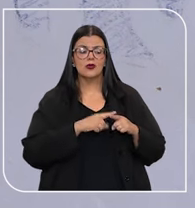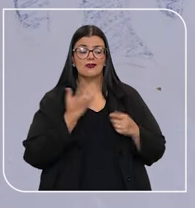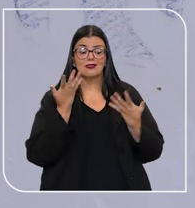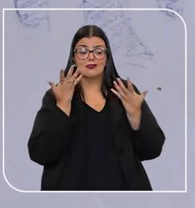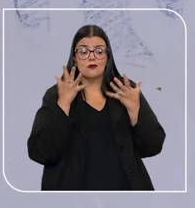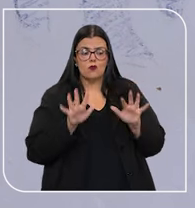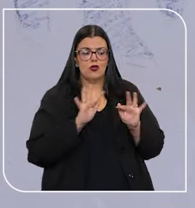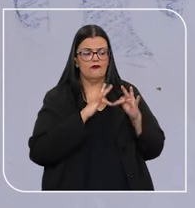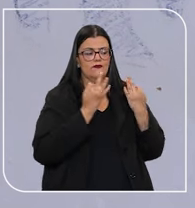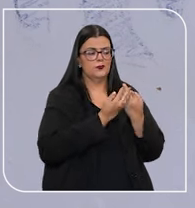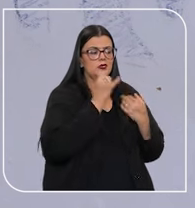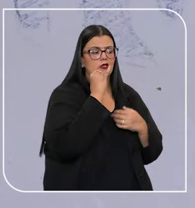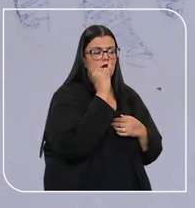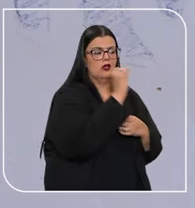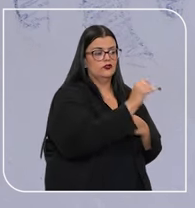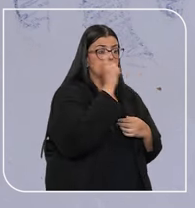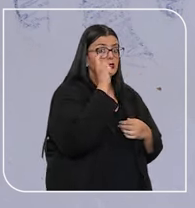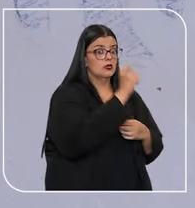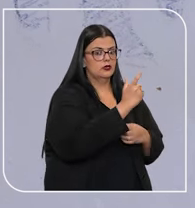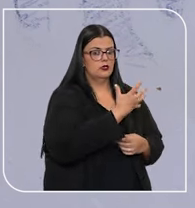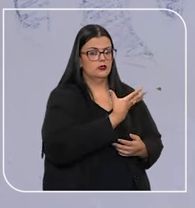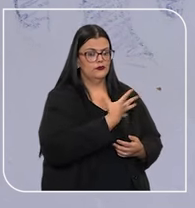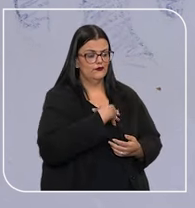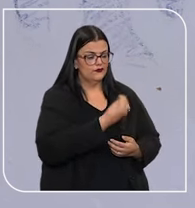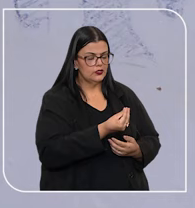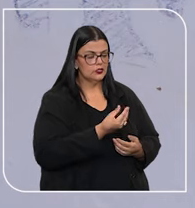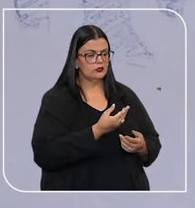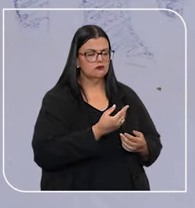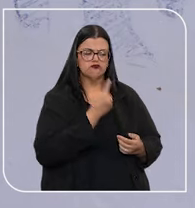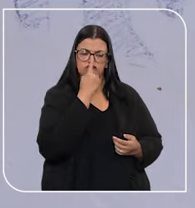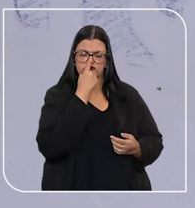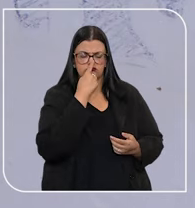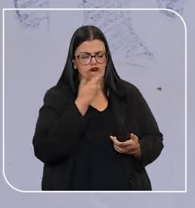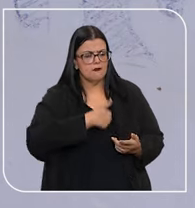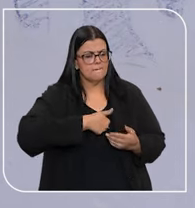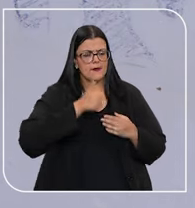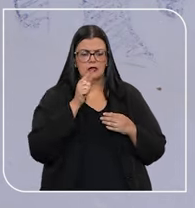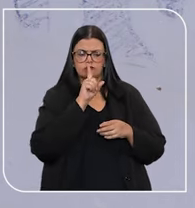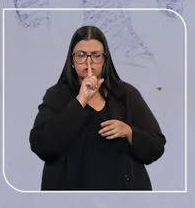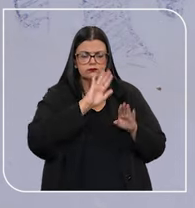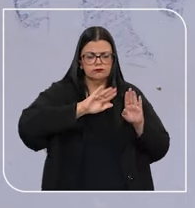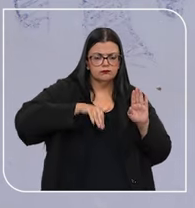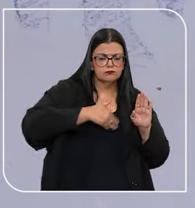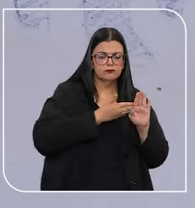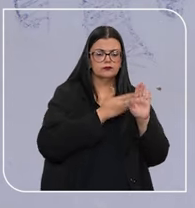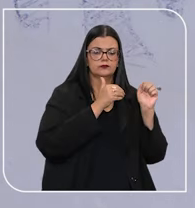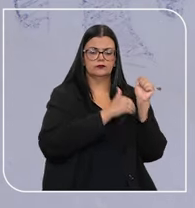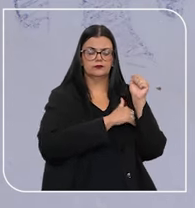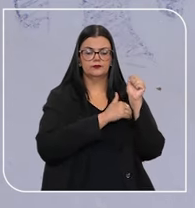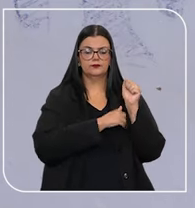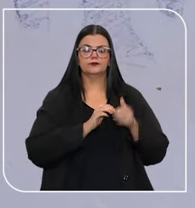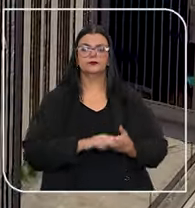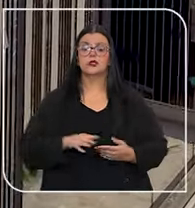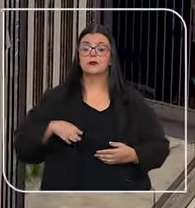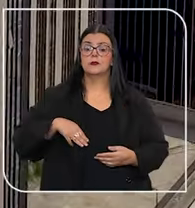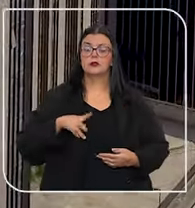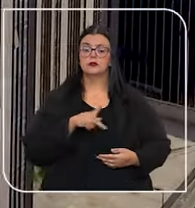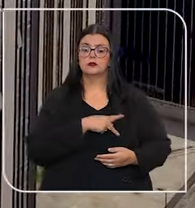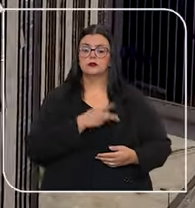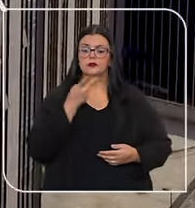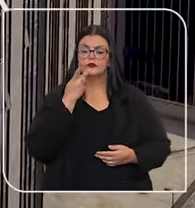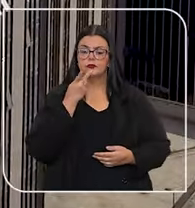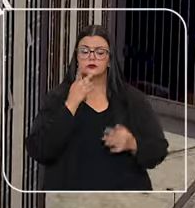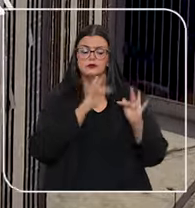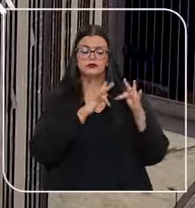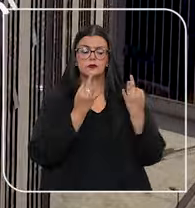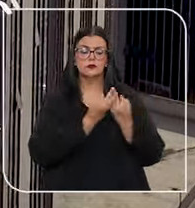isso porque ela não queria que os parentes fossem consultar sobre o interesse em ficar com a criança preferindo que tudo permanecesse em sigilo o Ministério